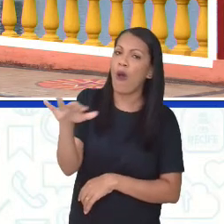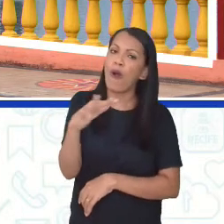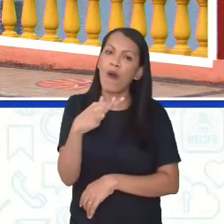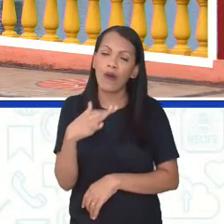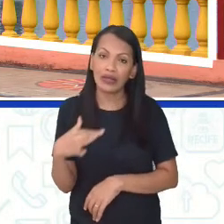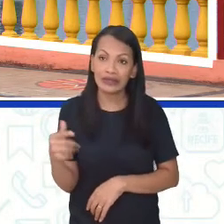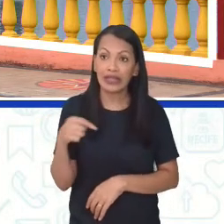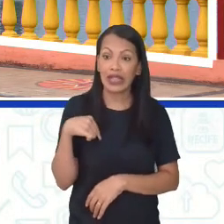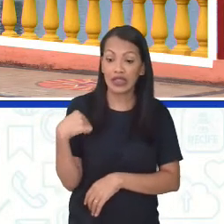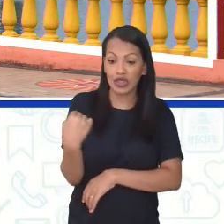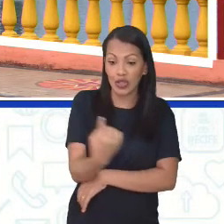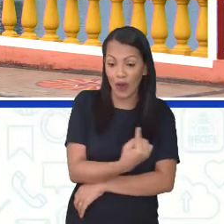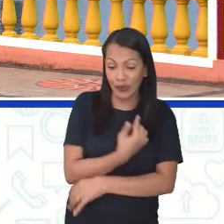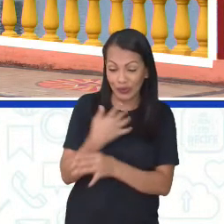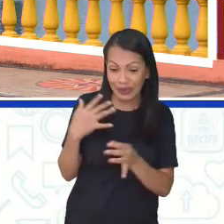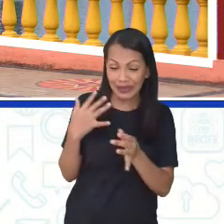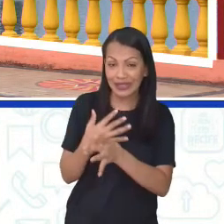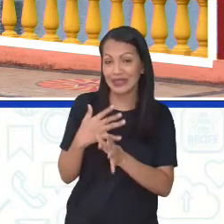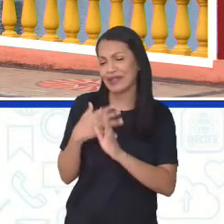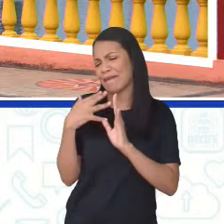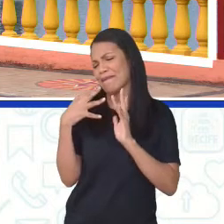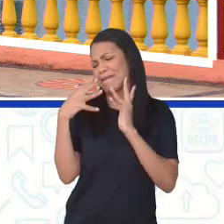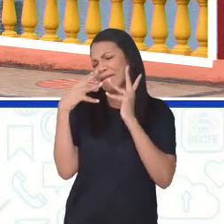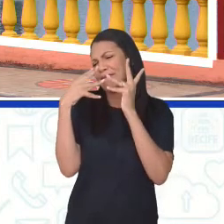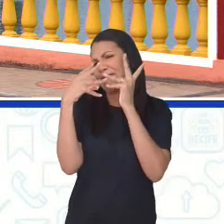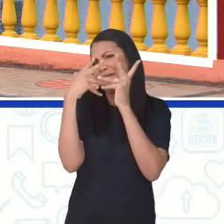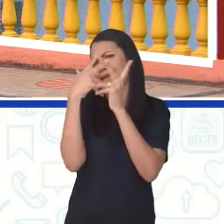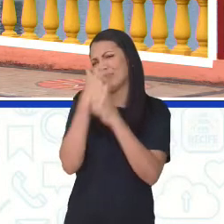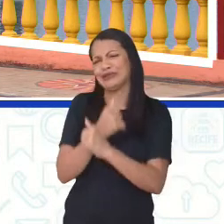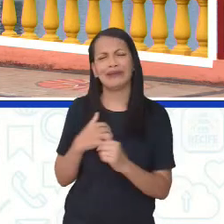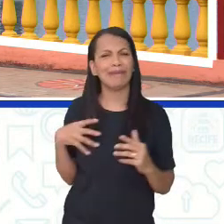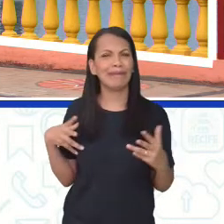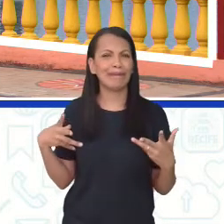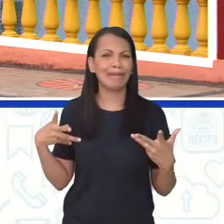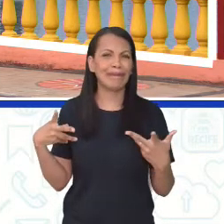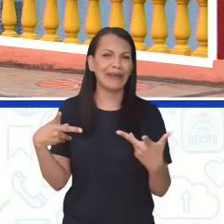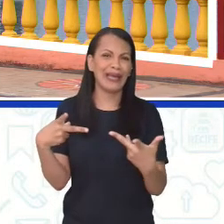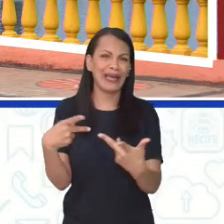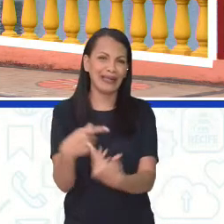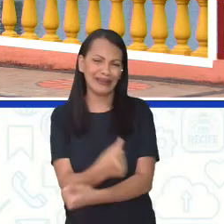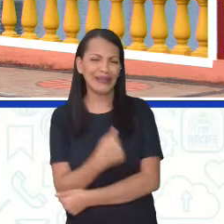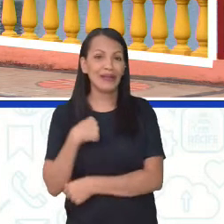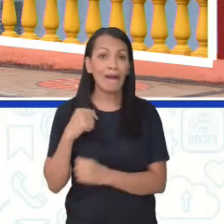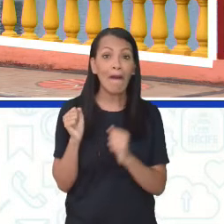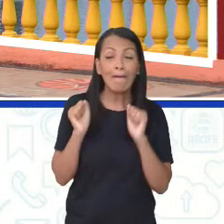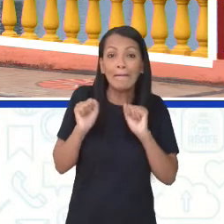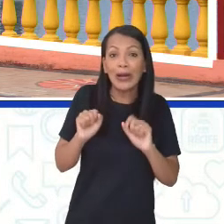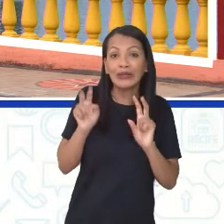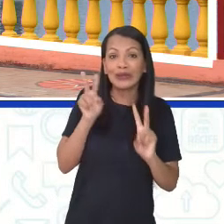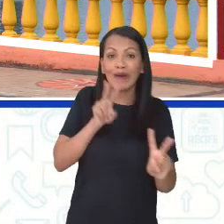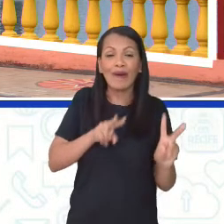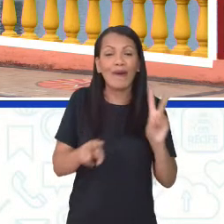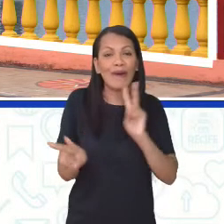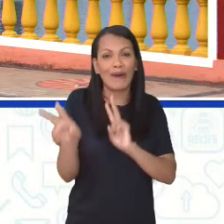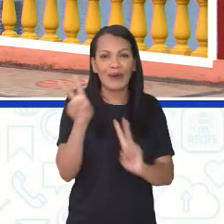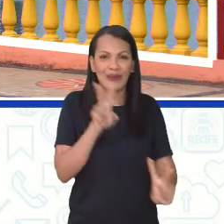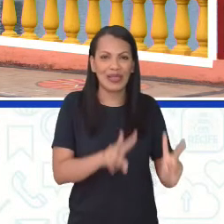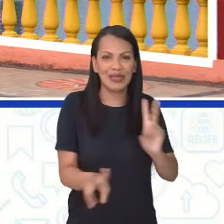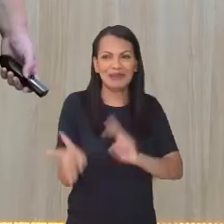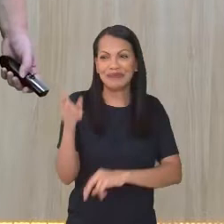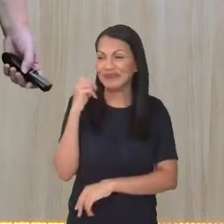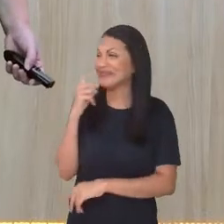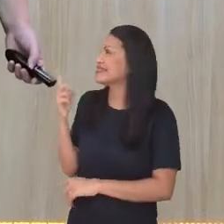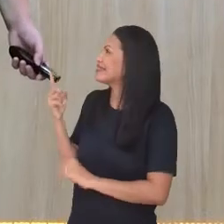ambiente, na nossa cidade maravilhosa, né? A gente pode olhar a matemática, ver a